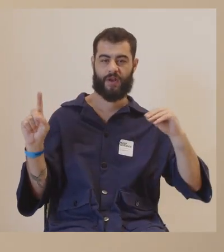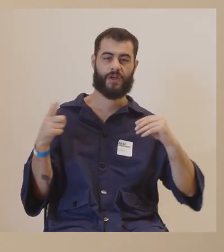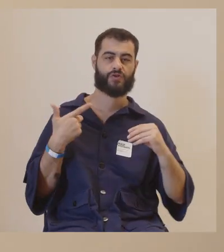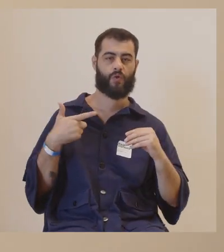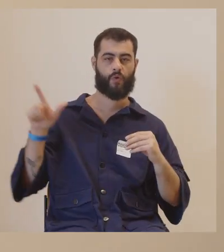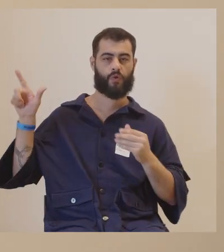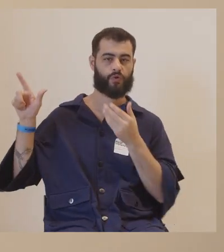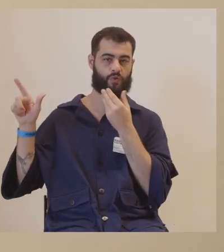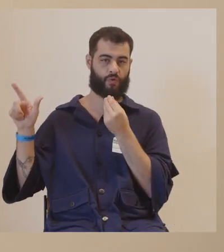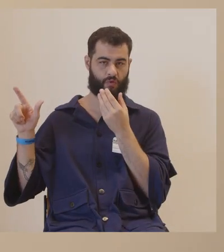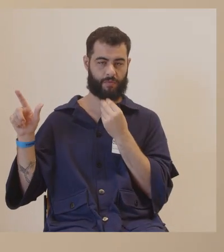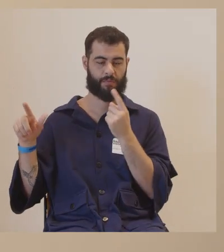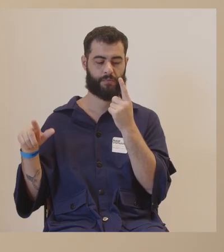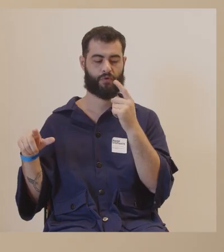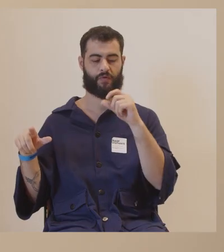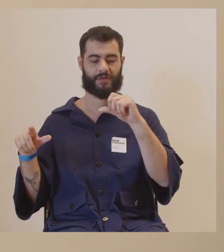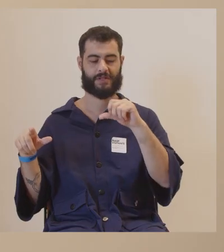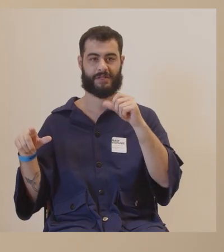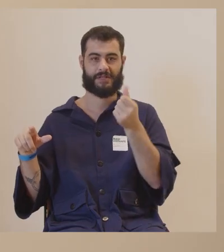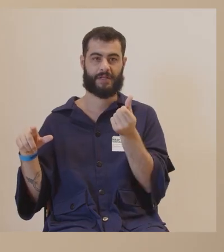e 63, o Almoço na Relva.